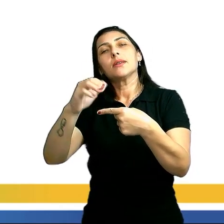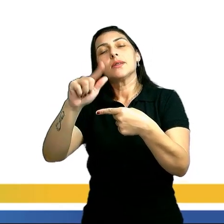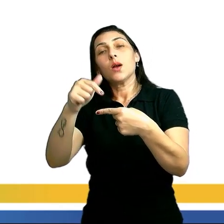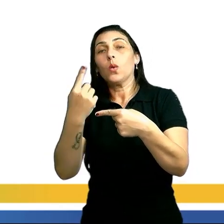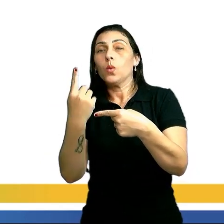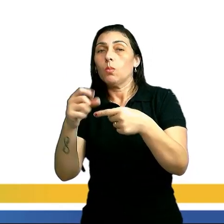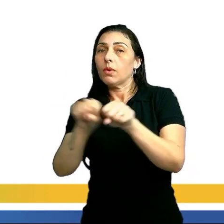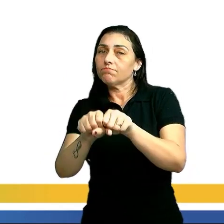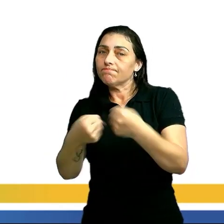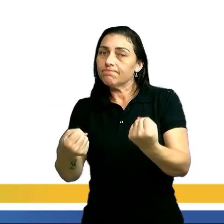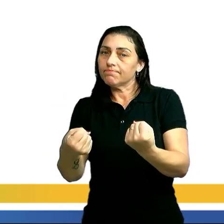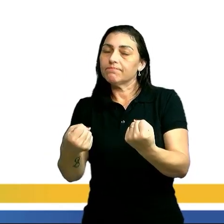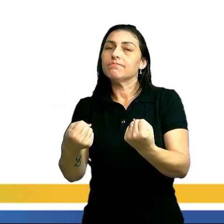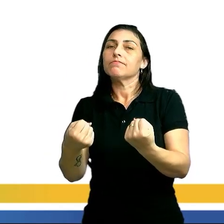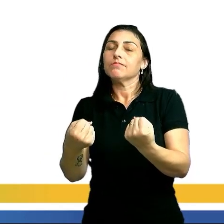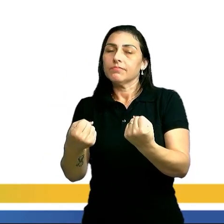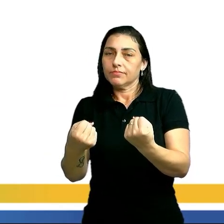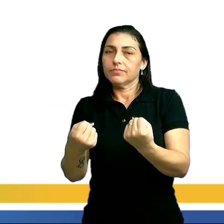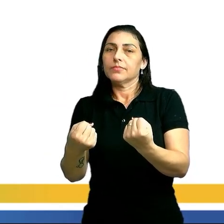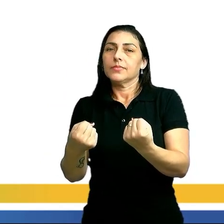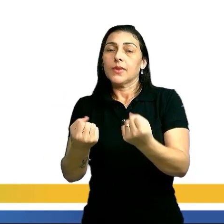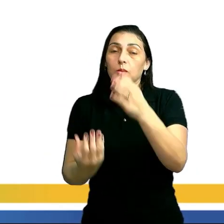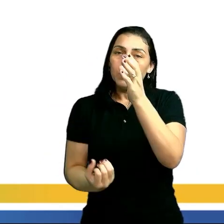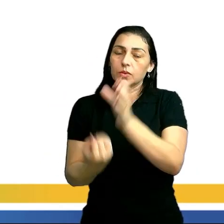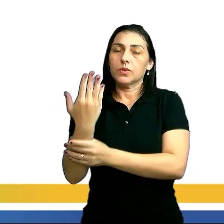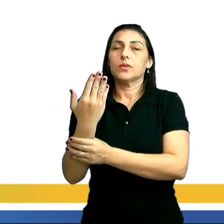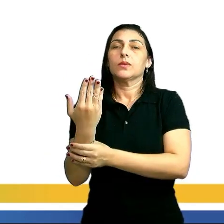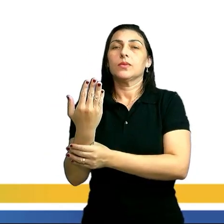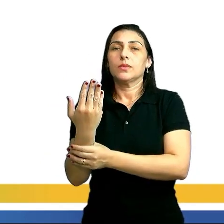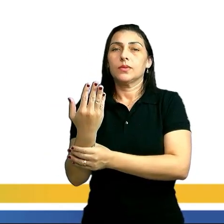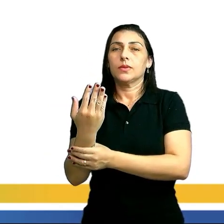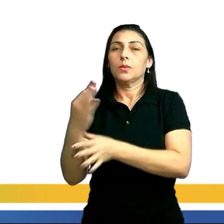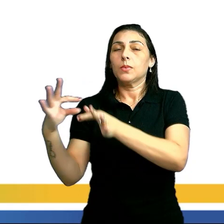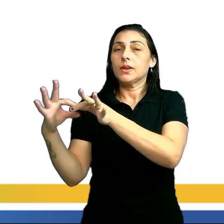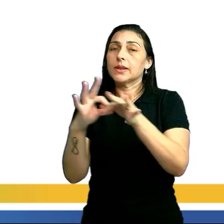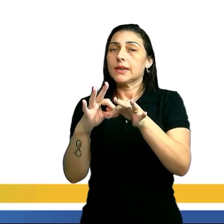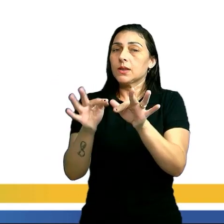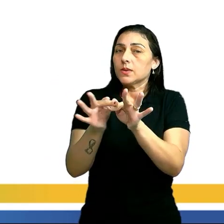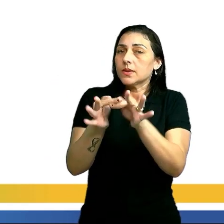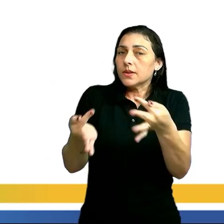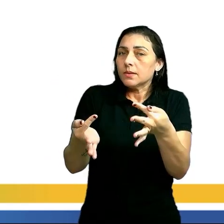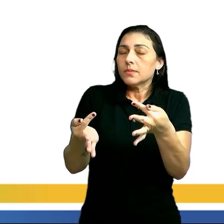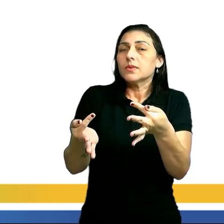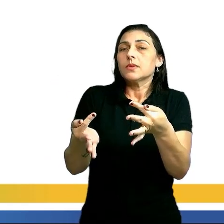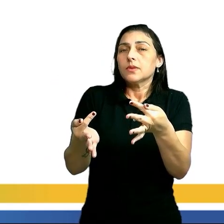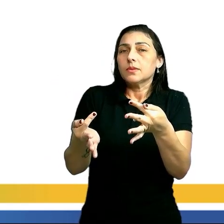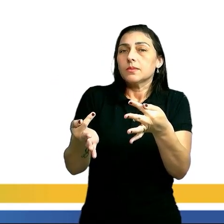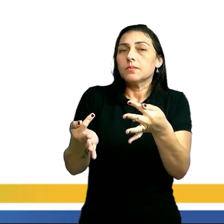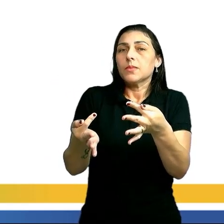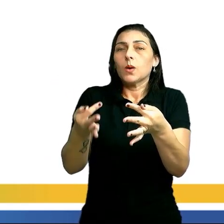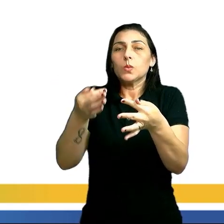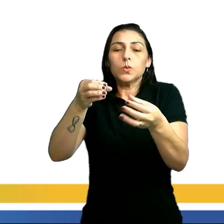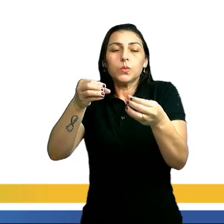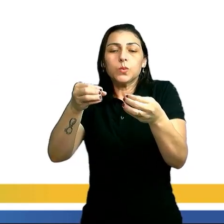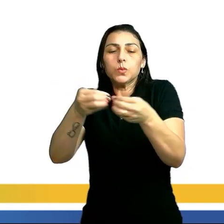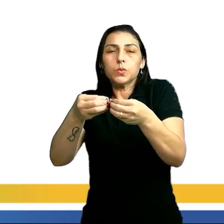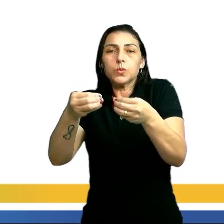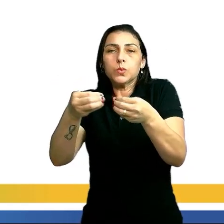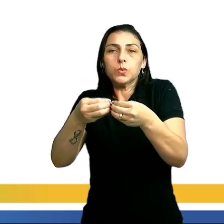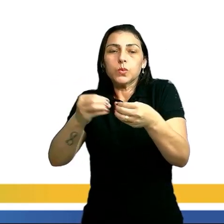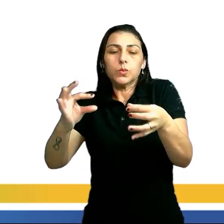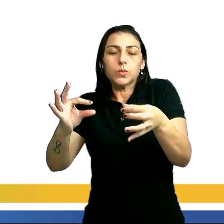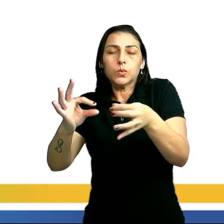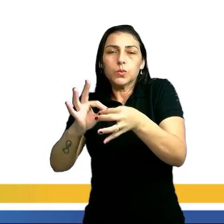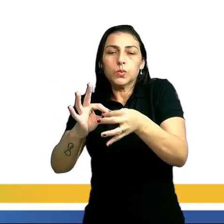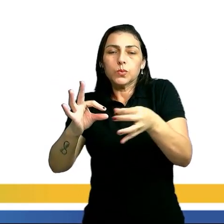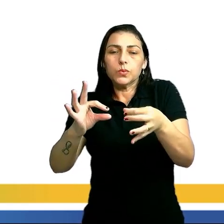é rompida e dá origem, então, a uma ligação simples, que é para encaixar a outra parte